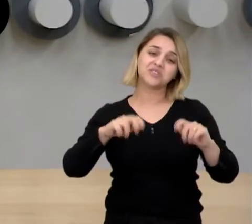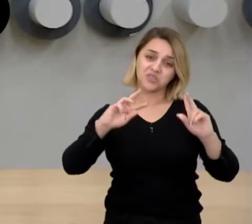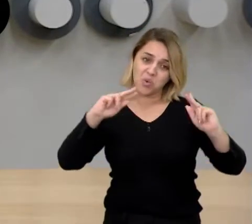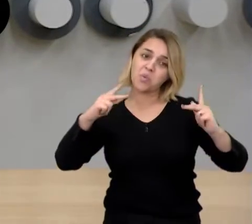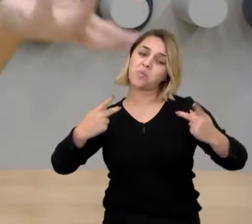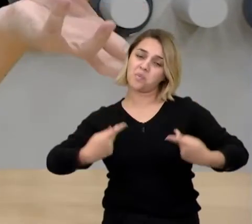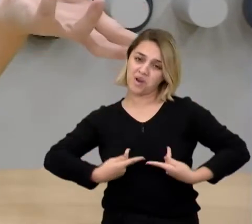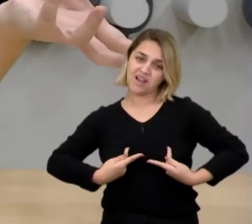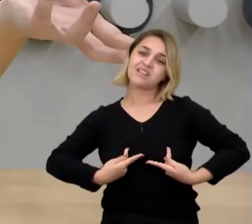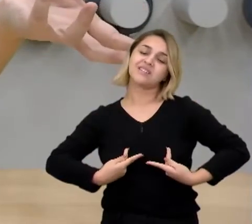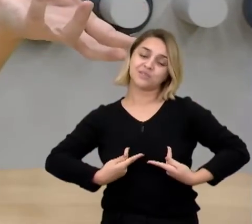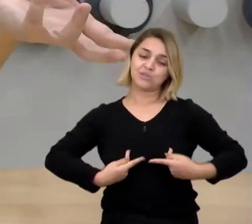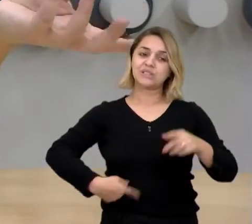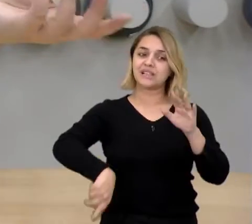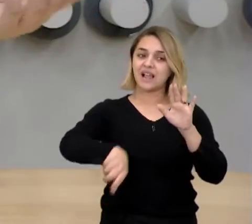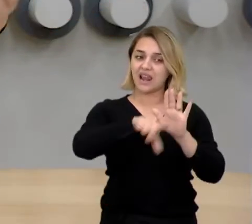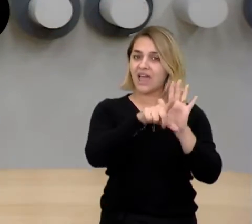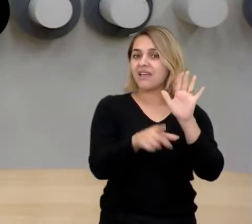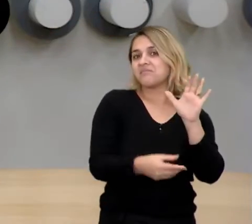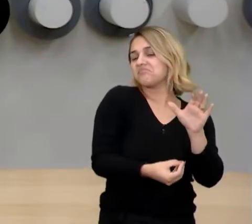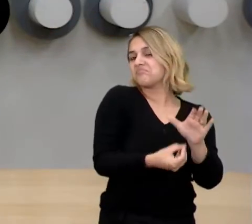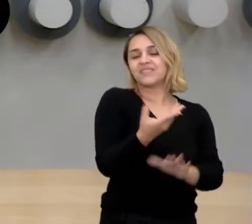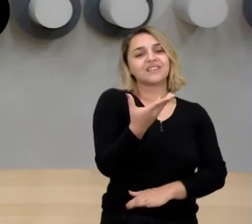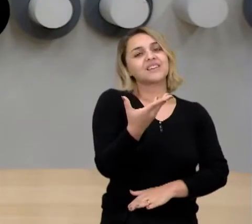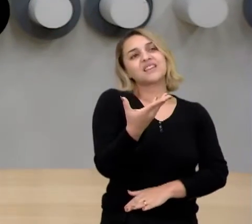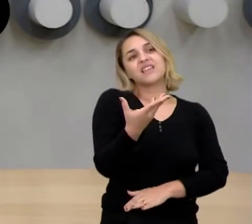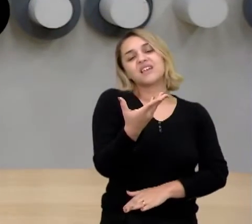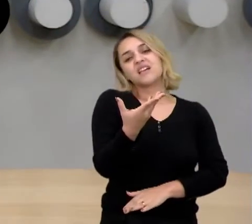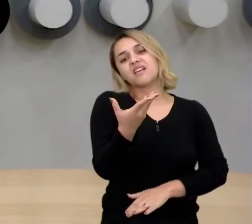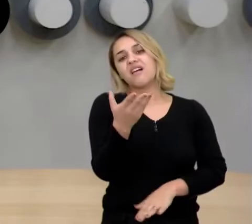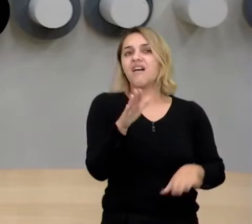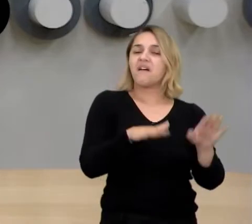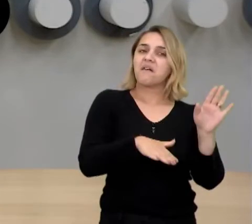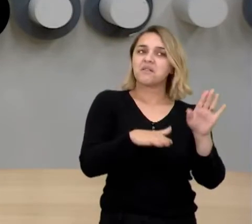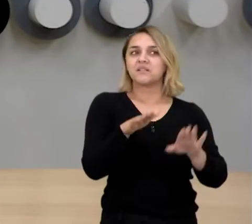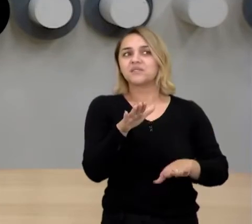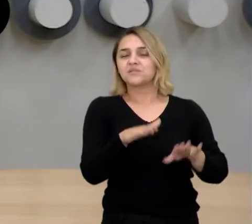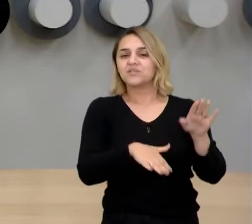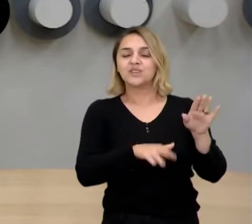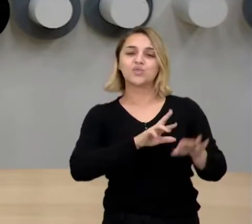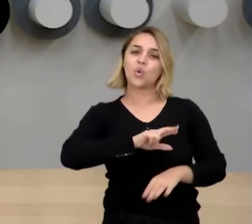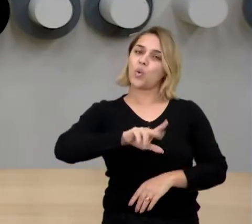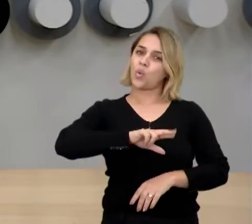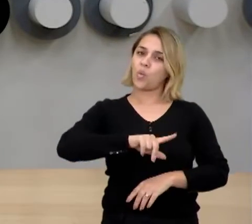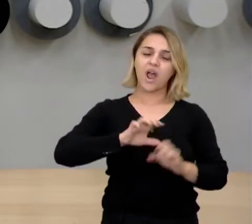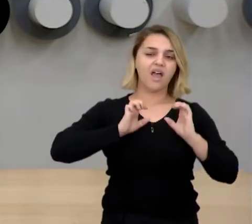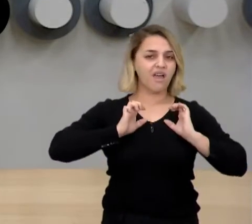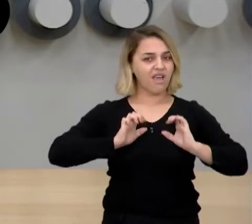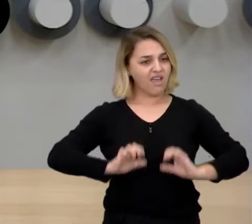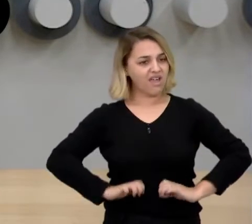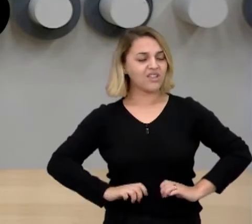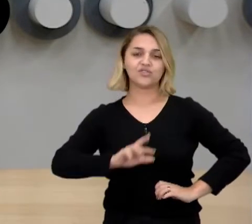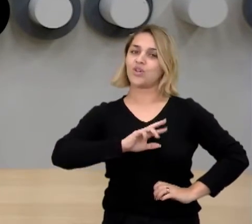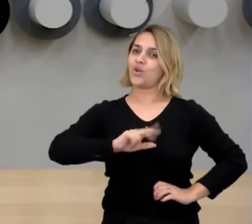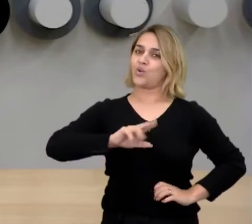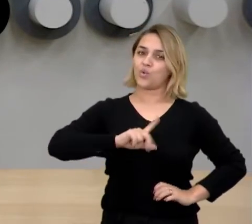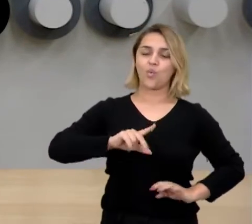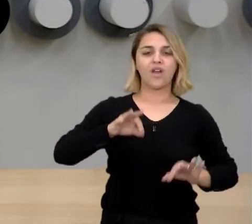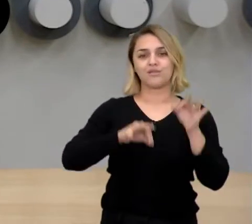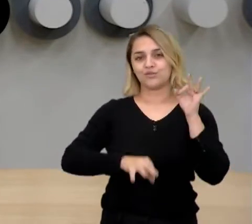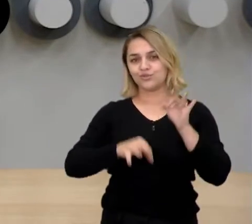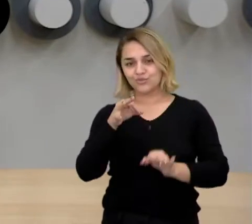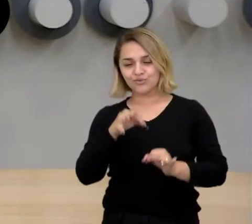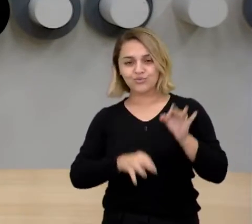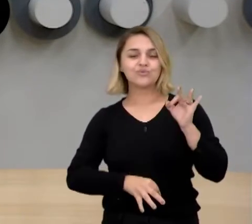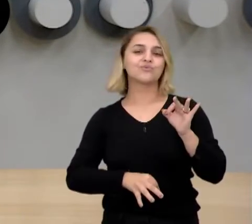humanos criem leis que não são assim tão éticas, que não são assim tão justas, né? Enfim,